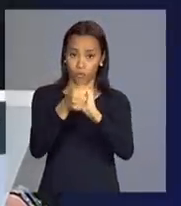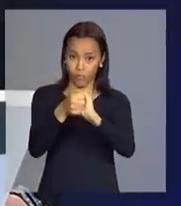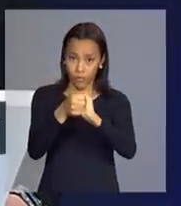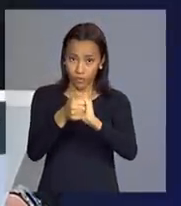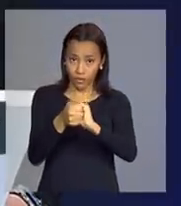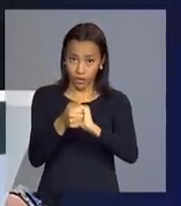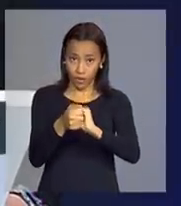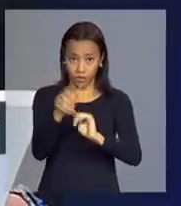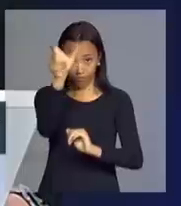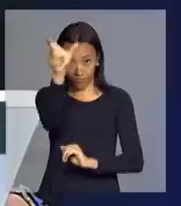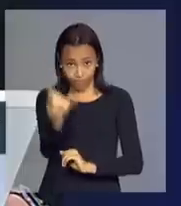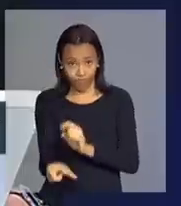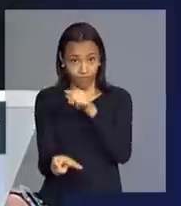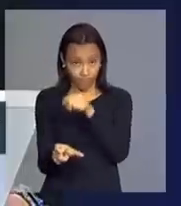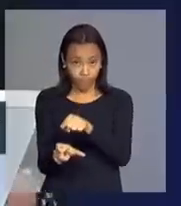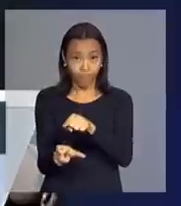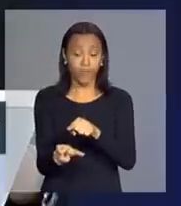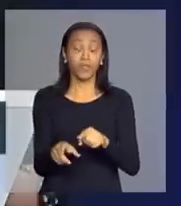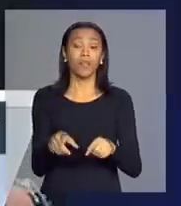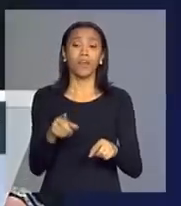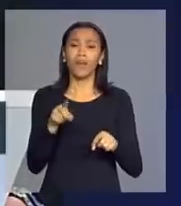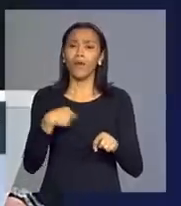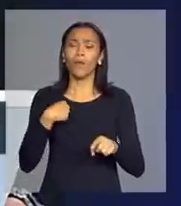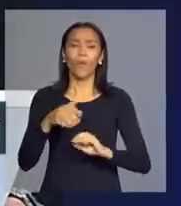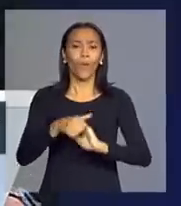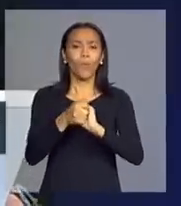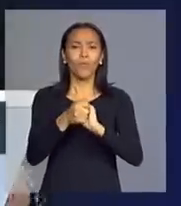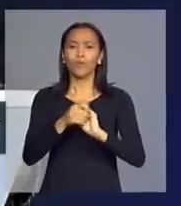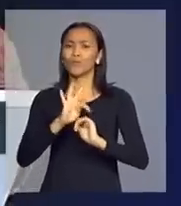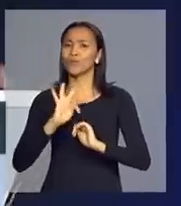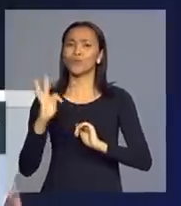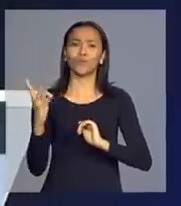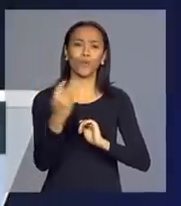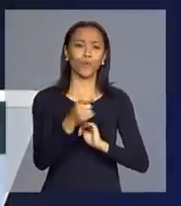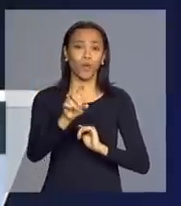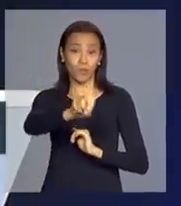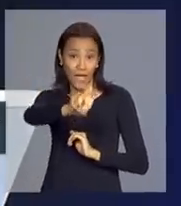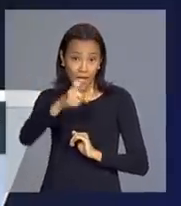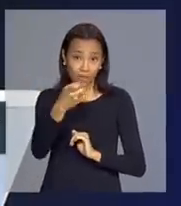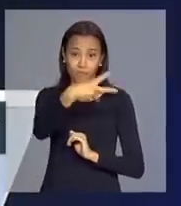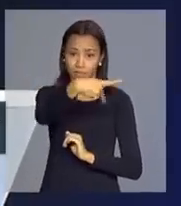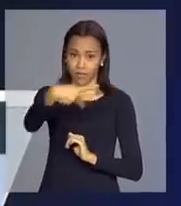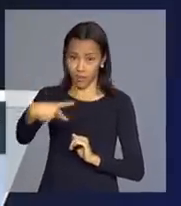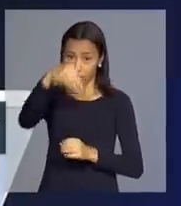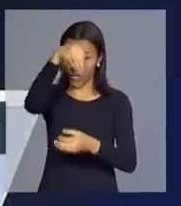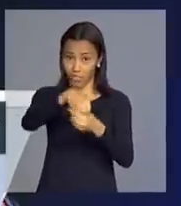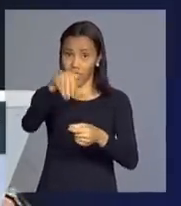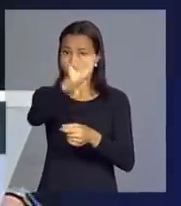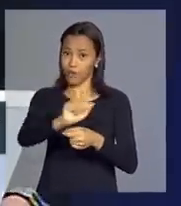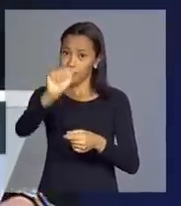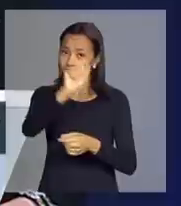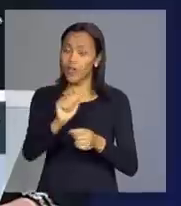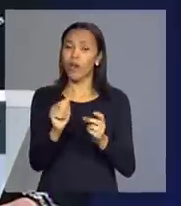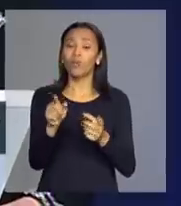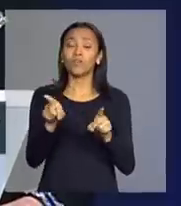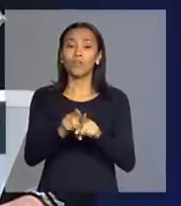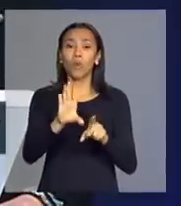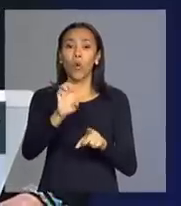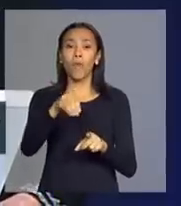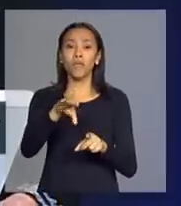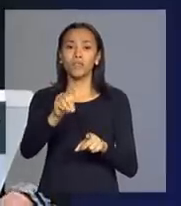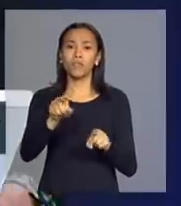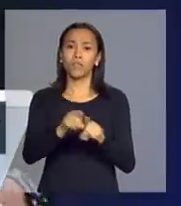ao cumprimentar o Rogério Amato, eu cumprimento todos os ex-presidentes da Associação Comercial de São Paulo e da Federação